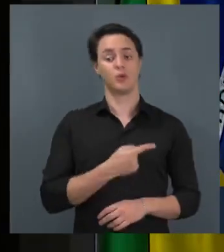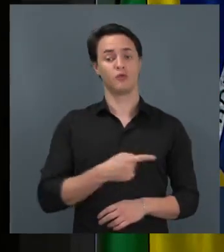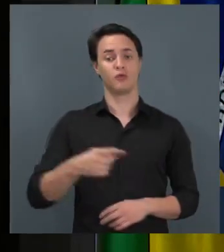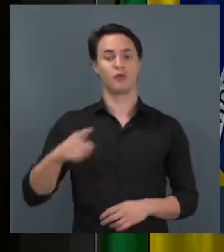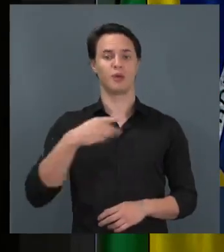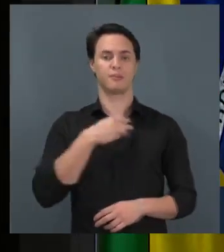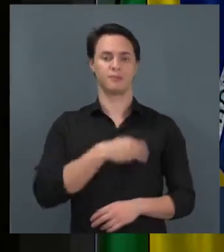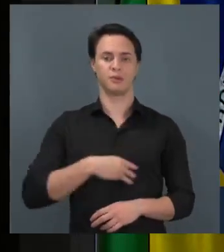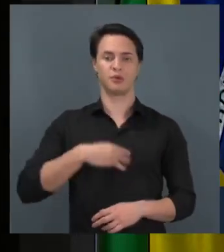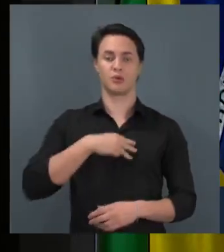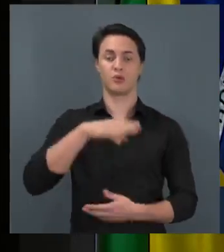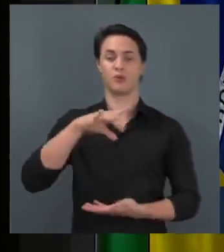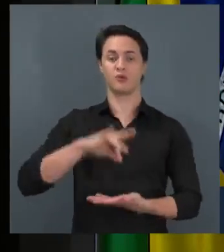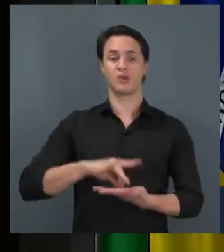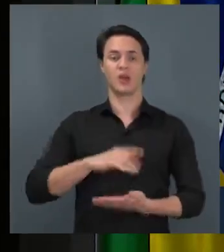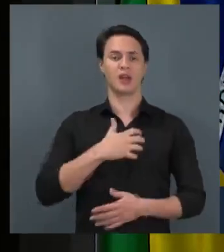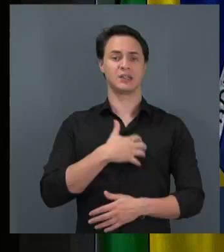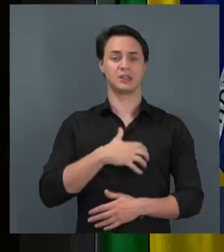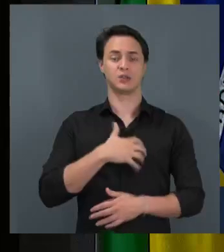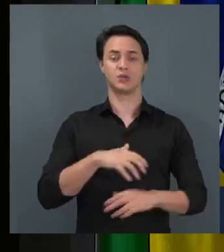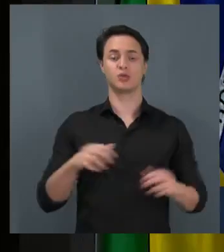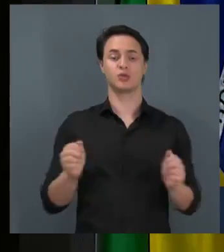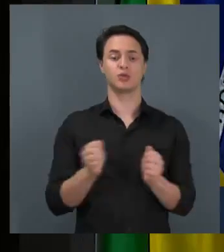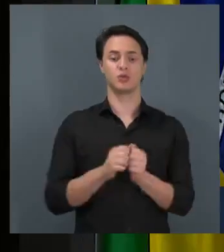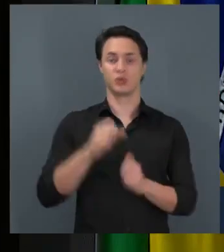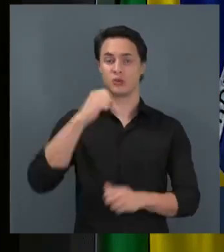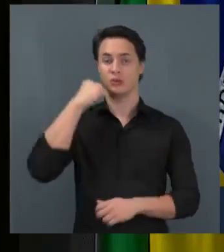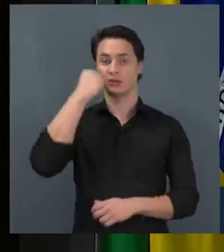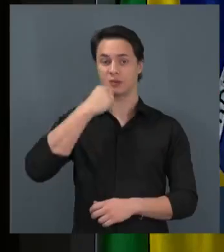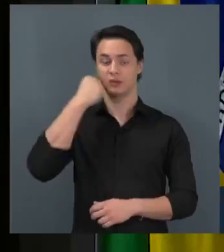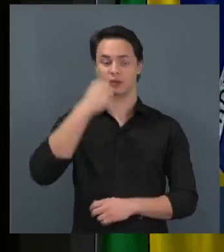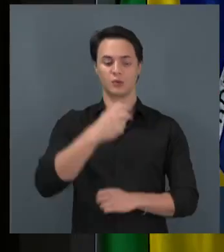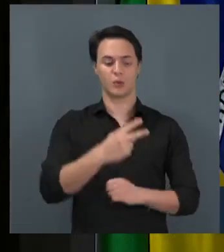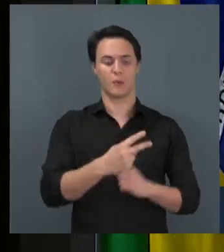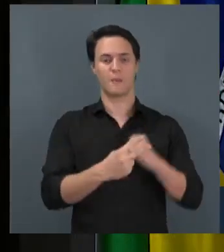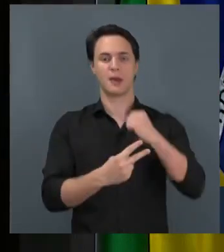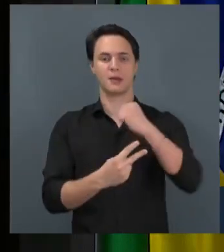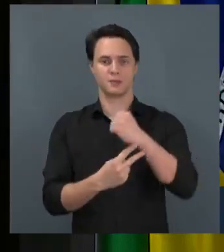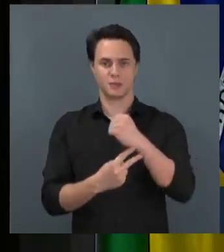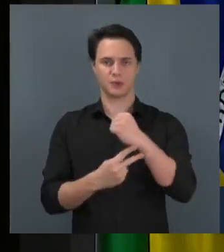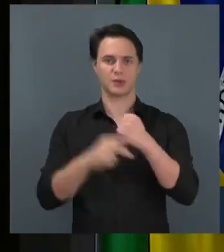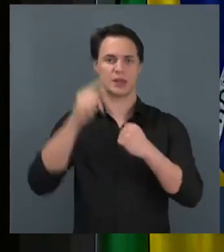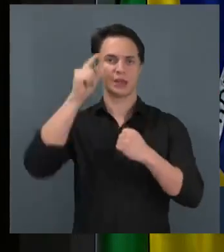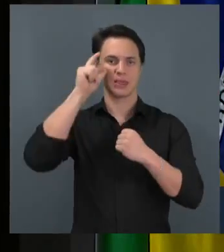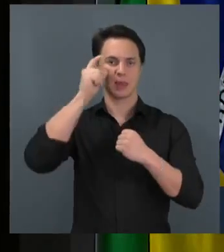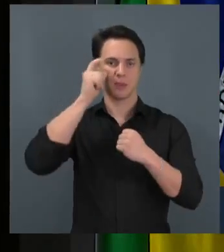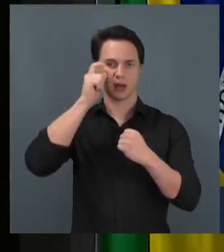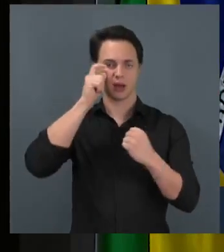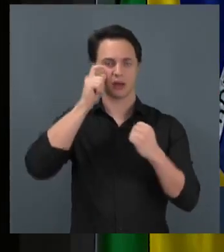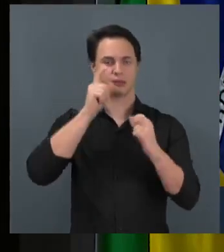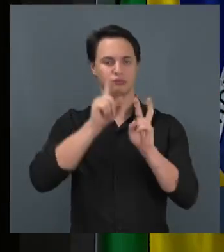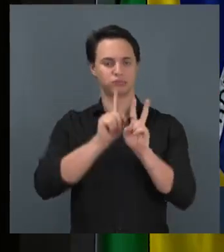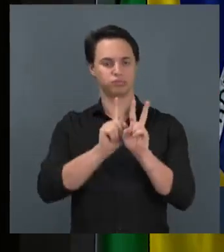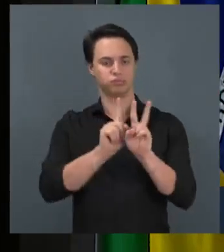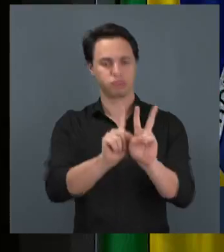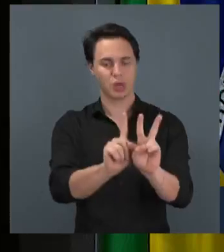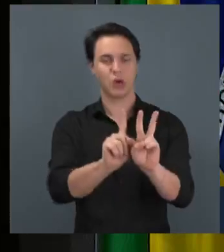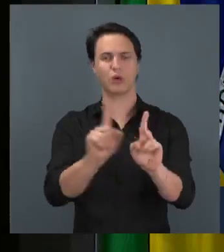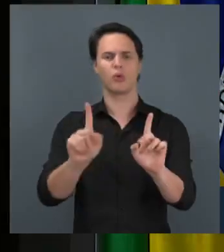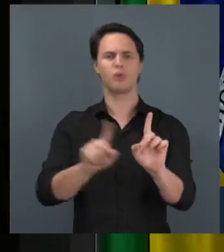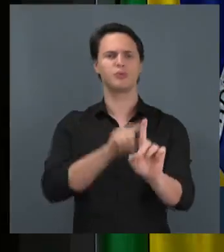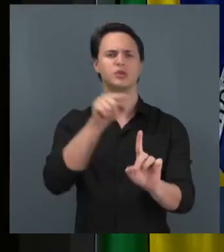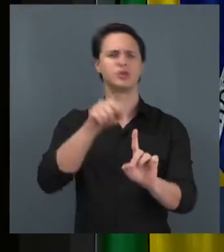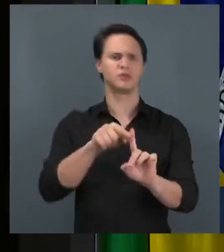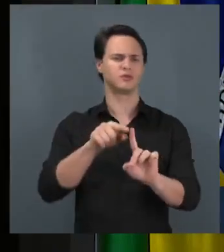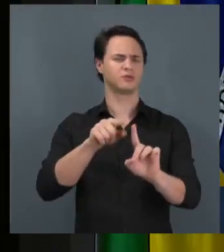República da Argentina, ao lado dos senadores Magno Malta e Damares Alves, com um objetivo claro